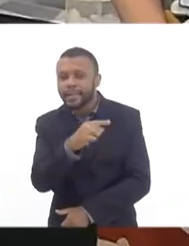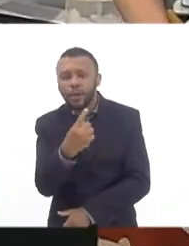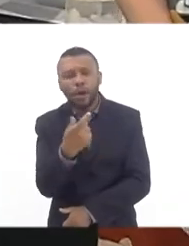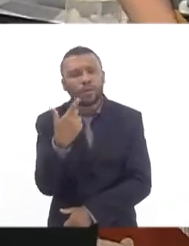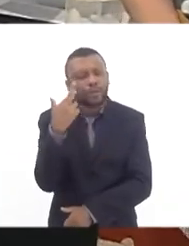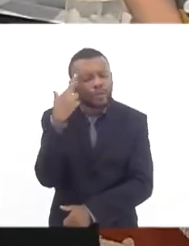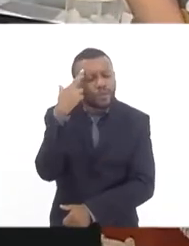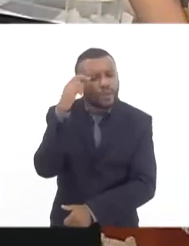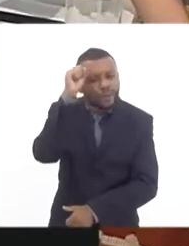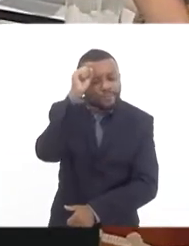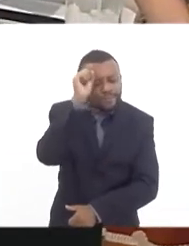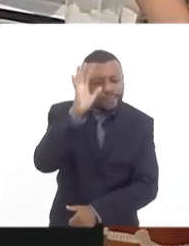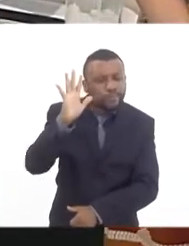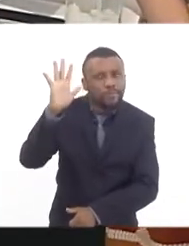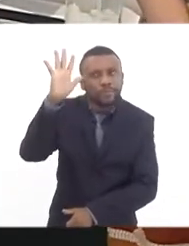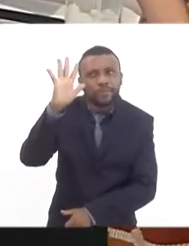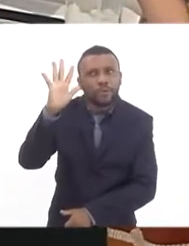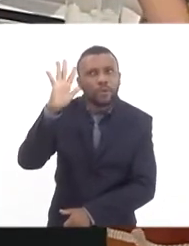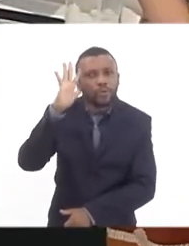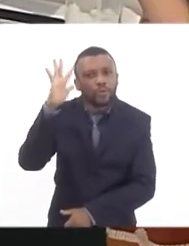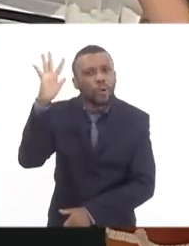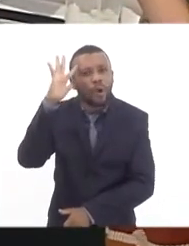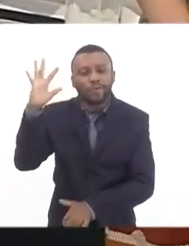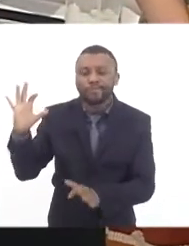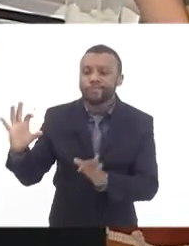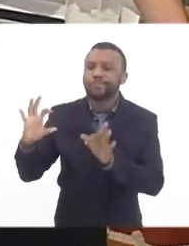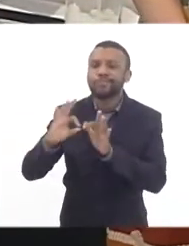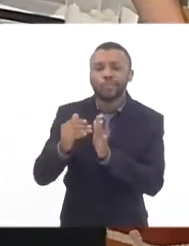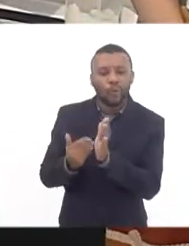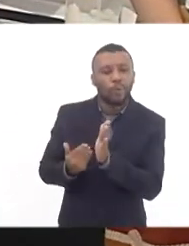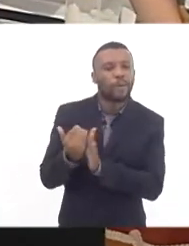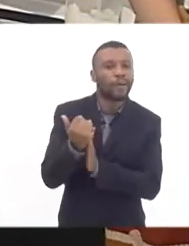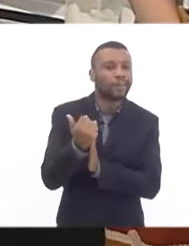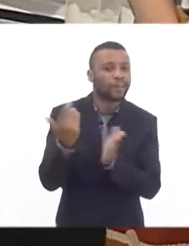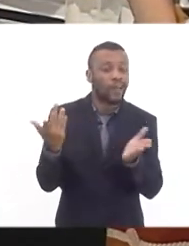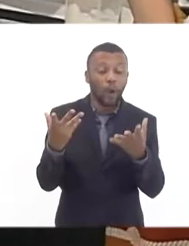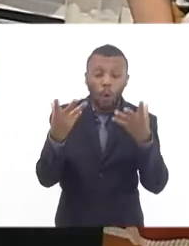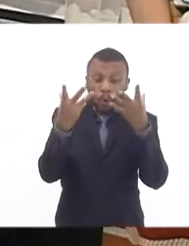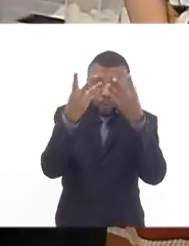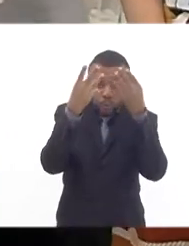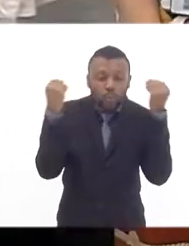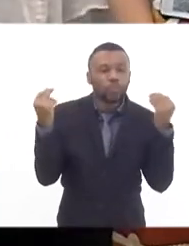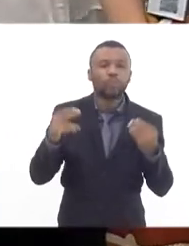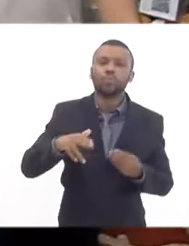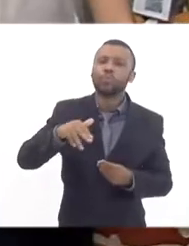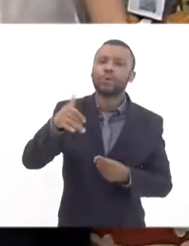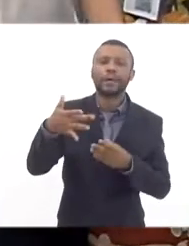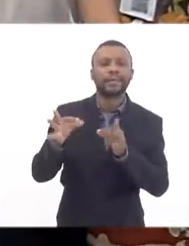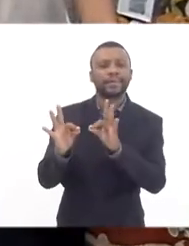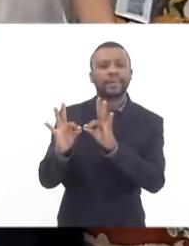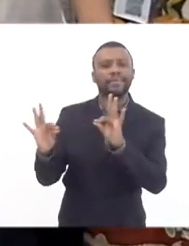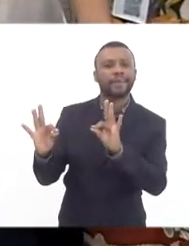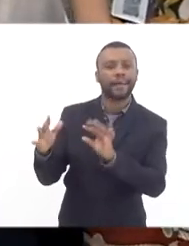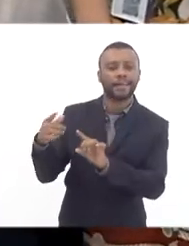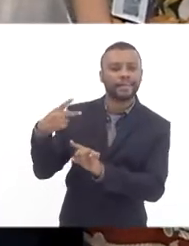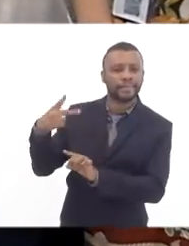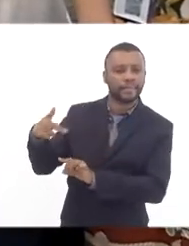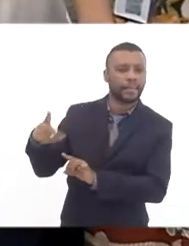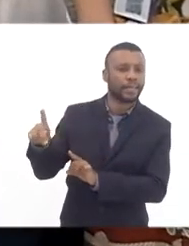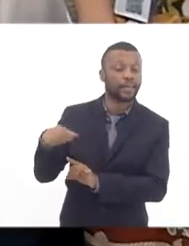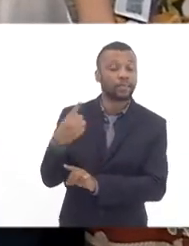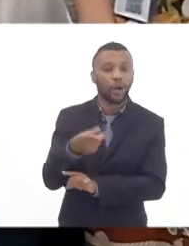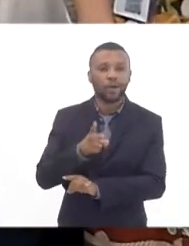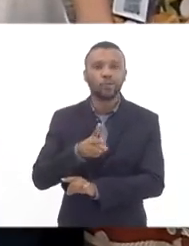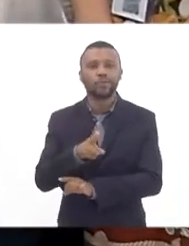tudo parte do sonho. Eu nunca mais esqueci essa fala dele. E a gente continua sonhando, mas a